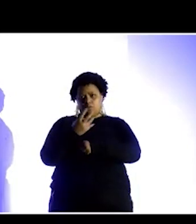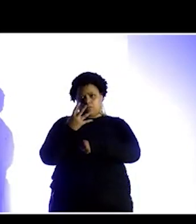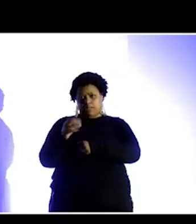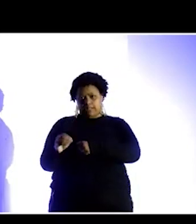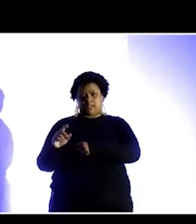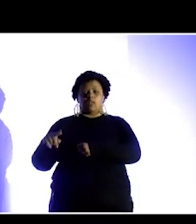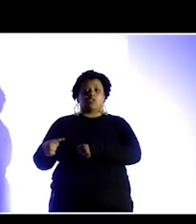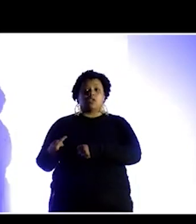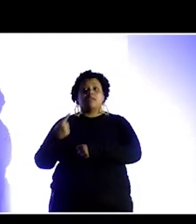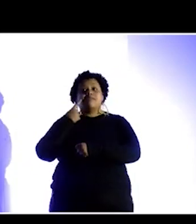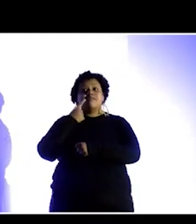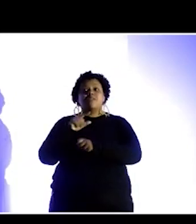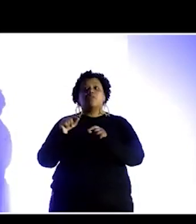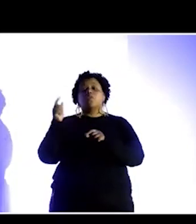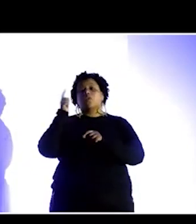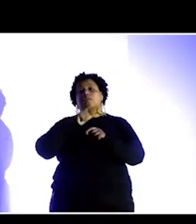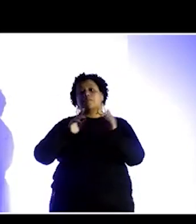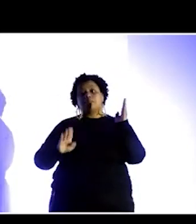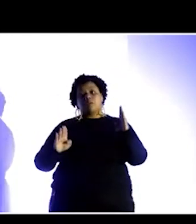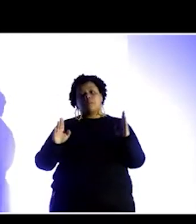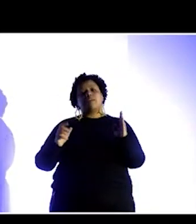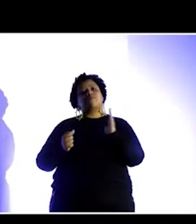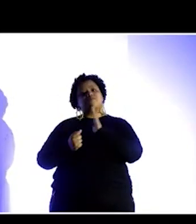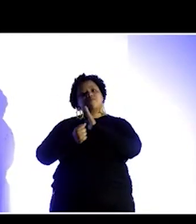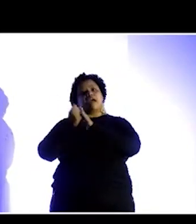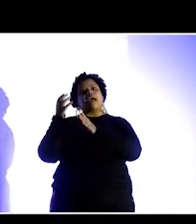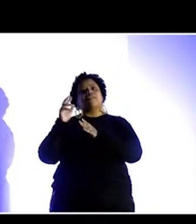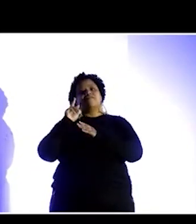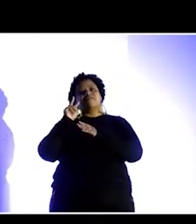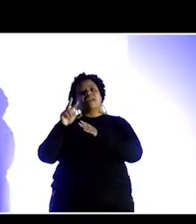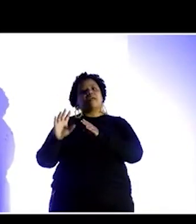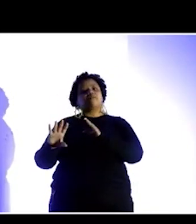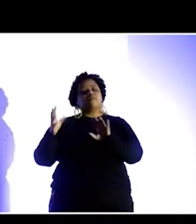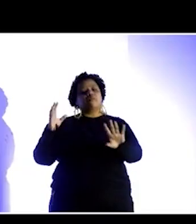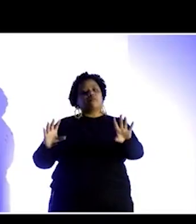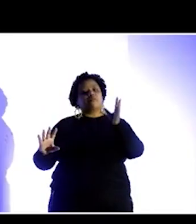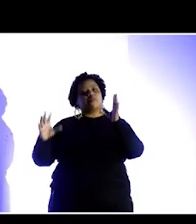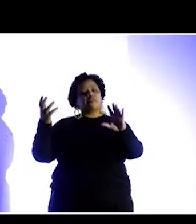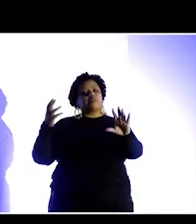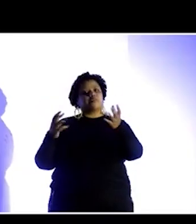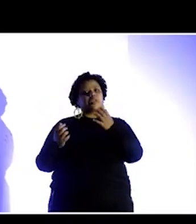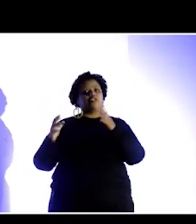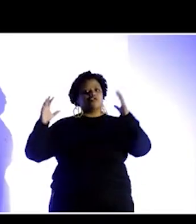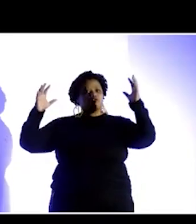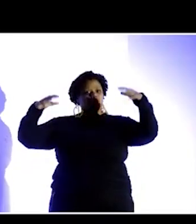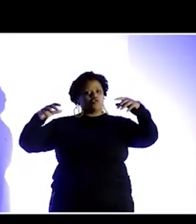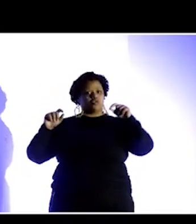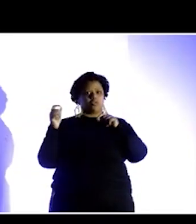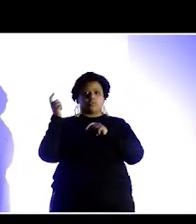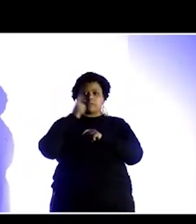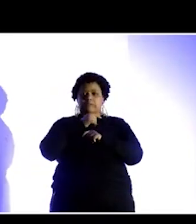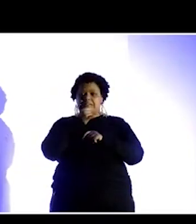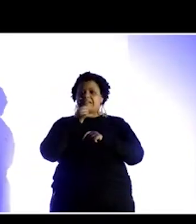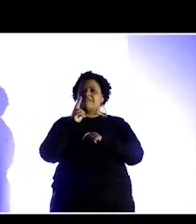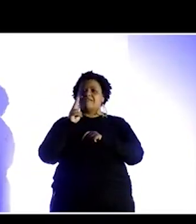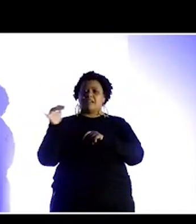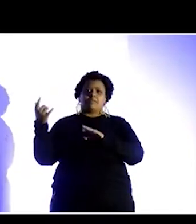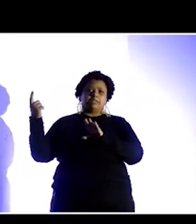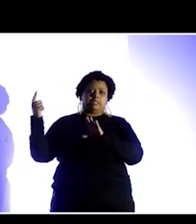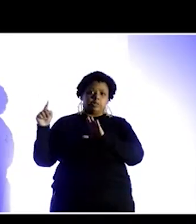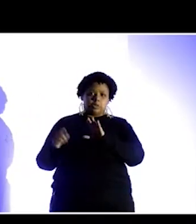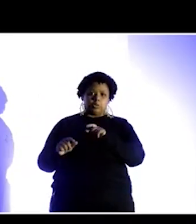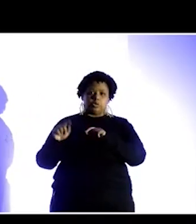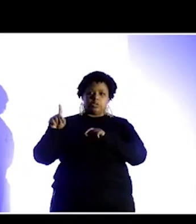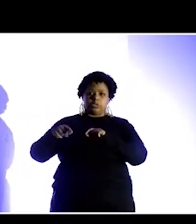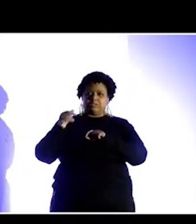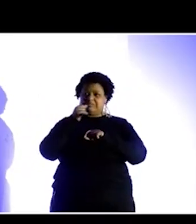vai viver, naqueles momentos em que ocorrer as chuvas, várias regiões que já tinham problema vão intensificar esses problemas e as regiões